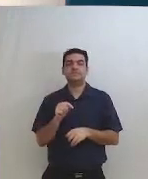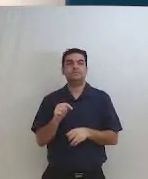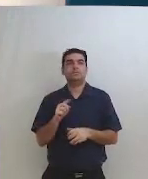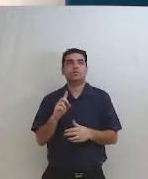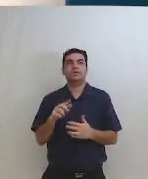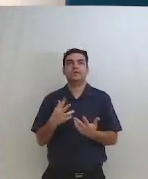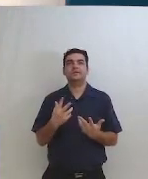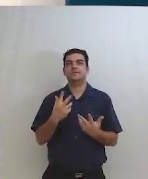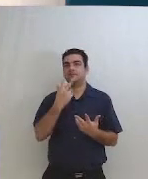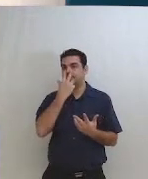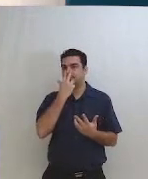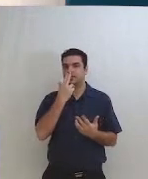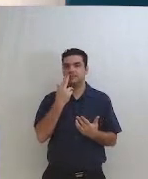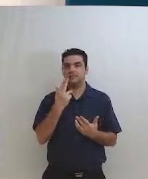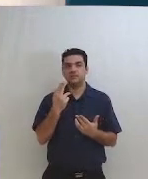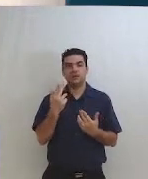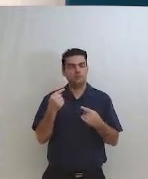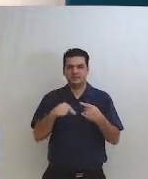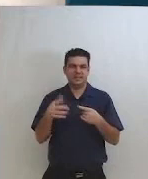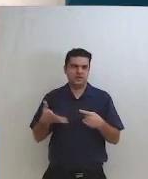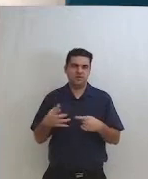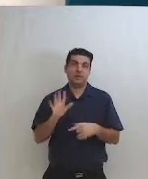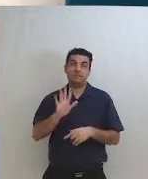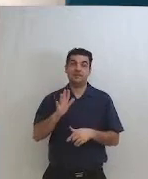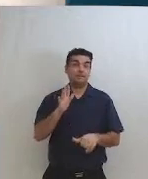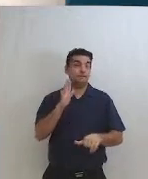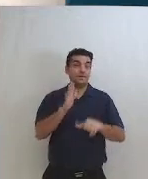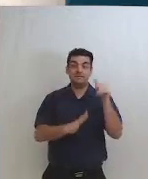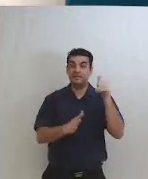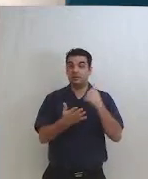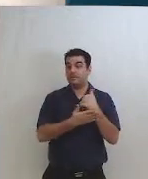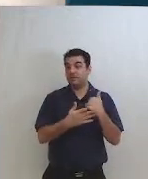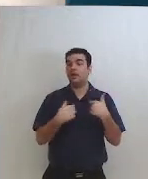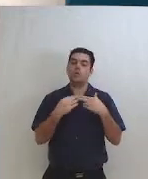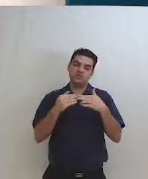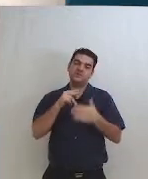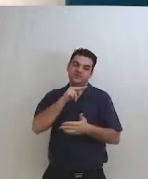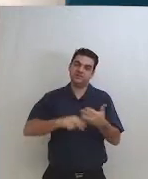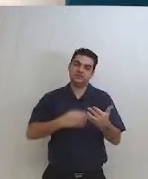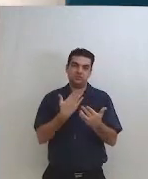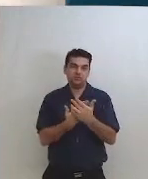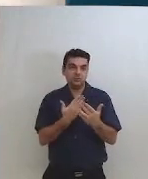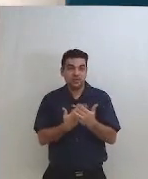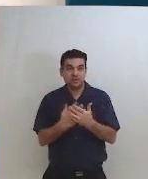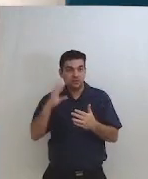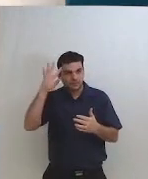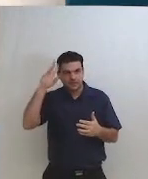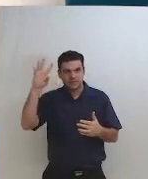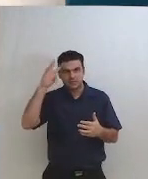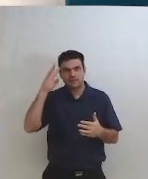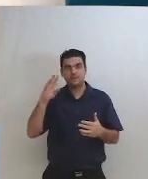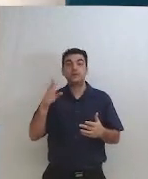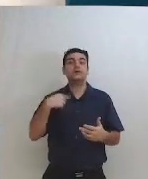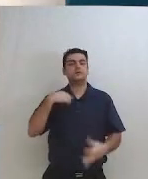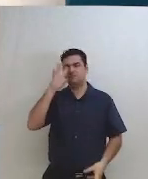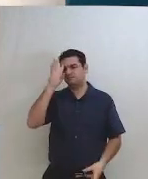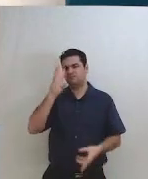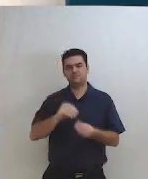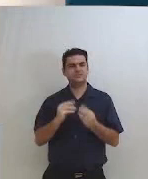presente caso. Como se trata de primeiro precedente, pedi vista para avaliar com mais atenção o caso em exame e cheguei à mesma conclusão do eminente